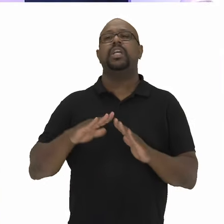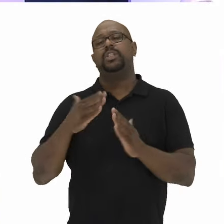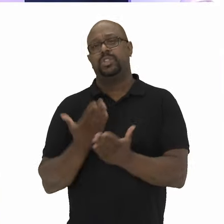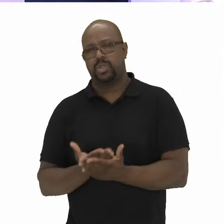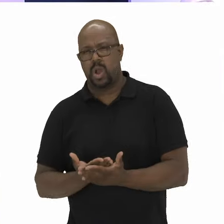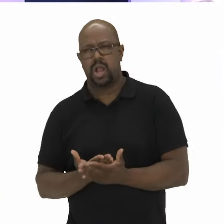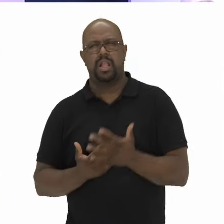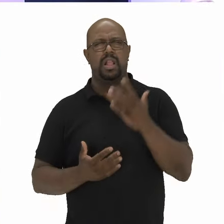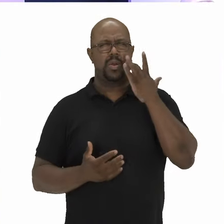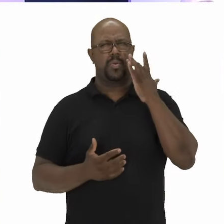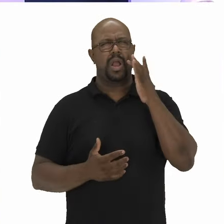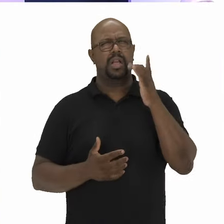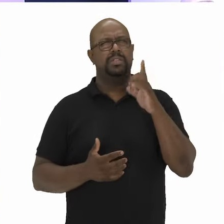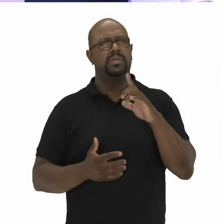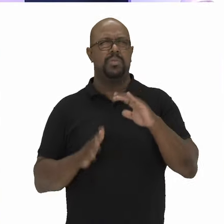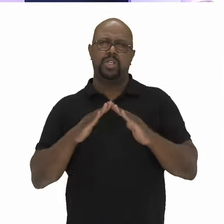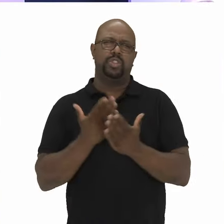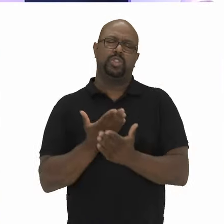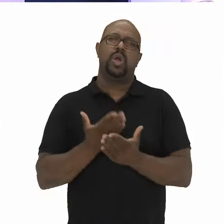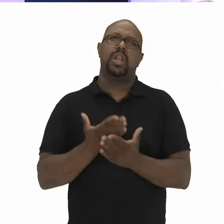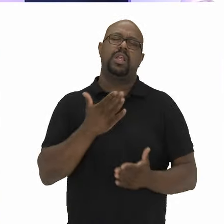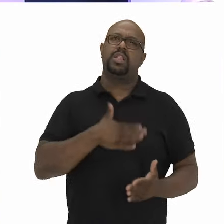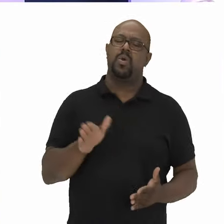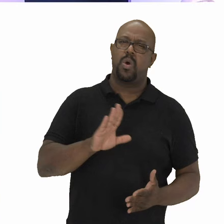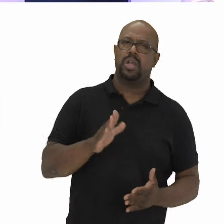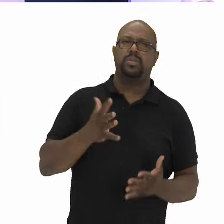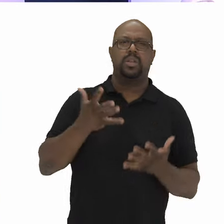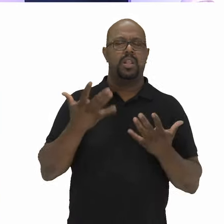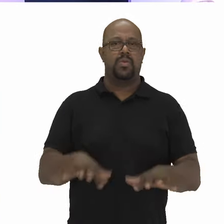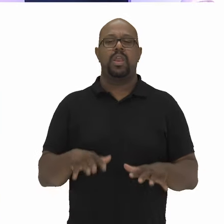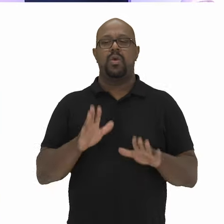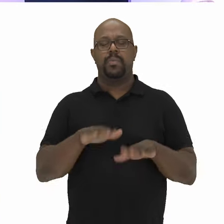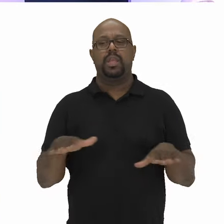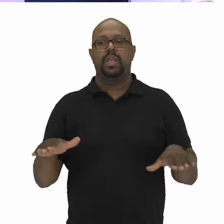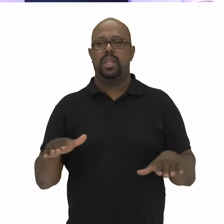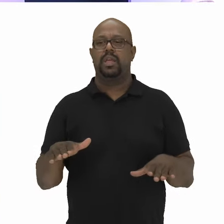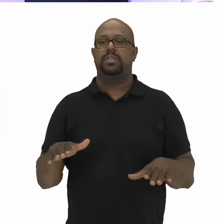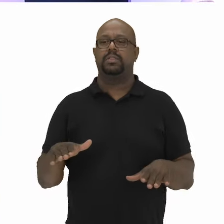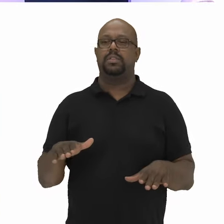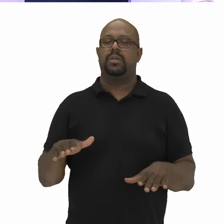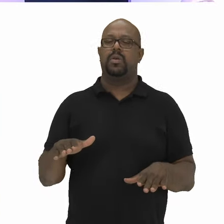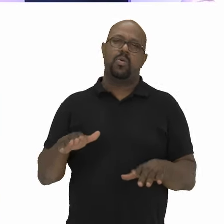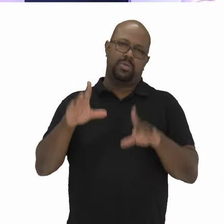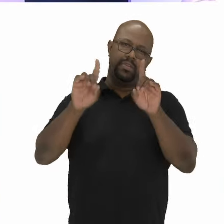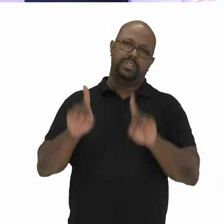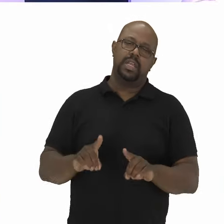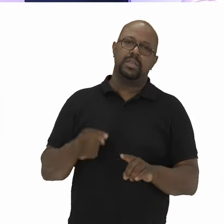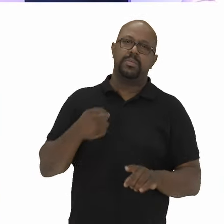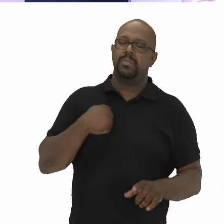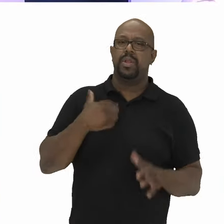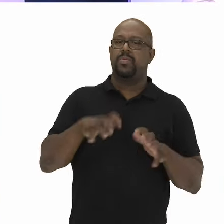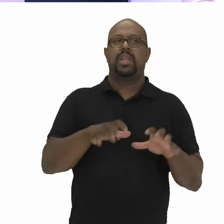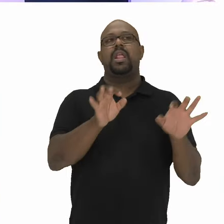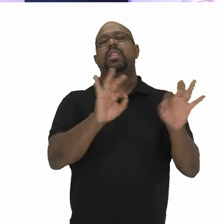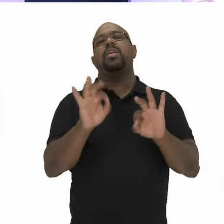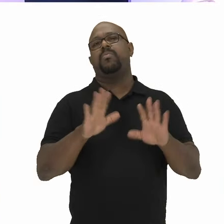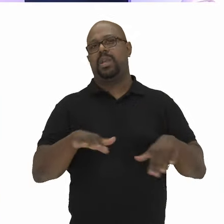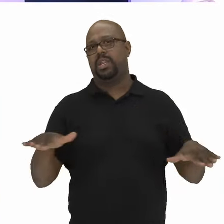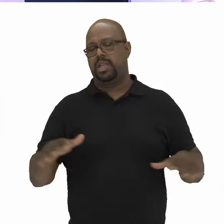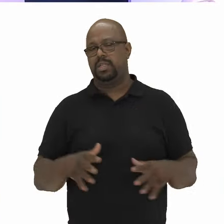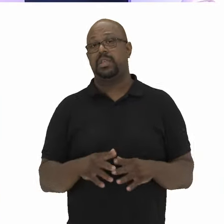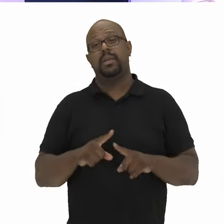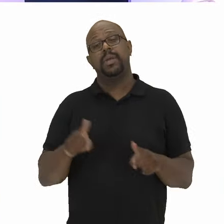o a escola eu acho que a uma escola que não gosta não quer uma criança o estudante com deficiência para mim não